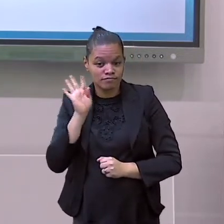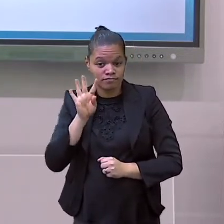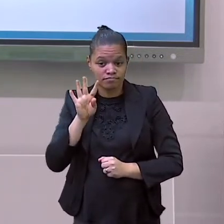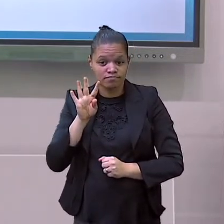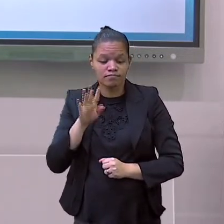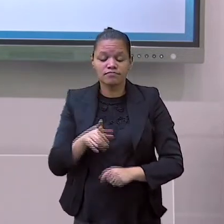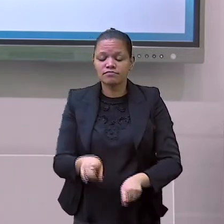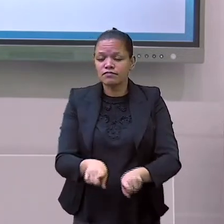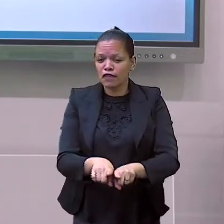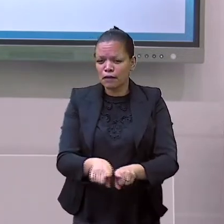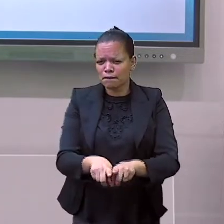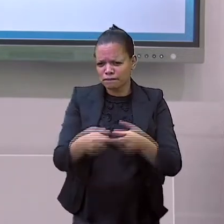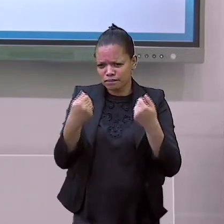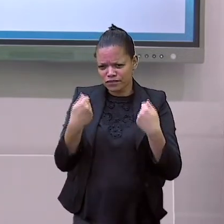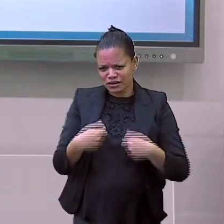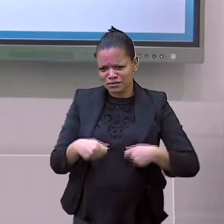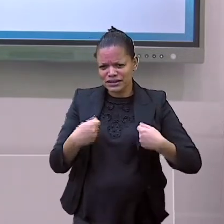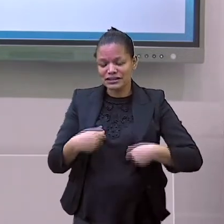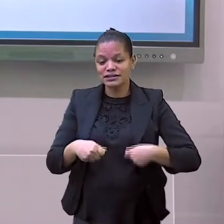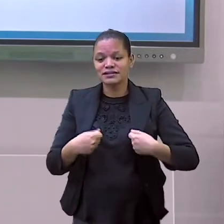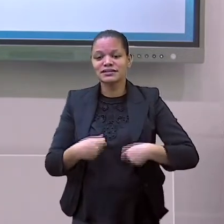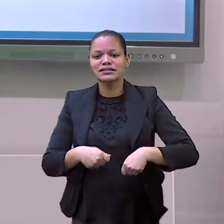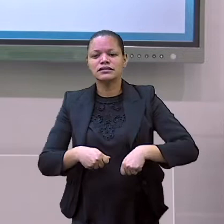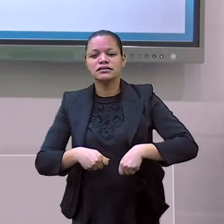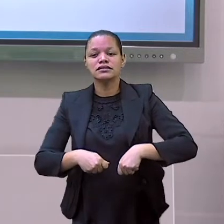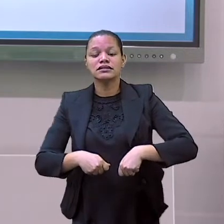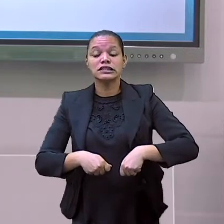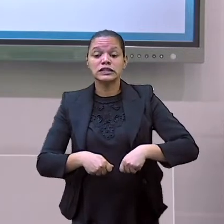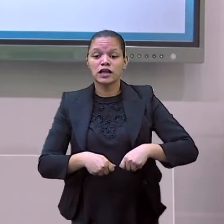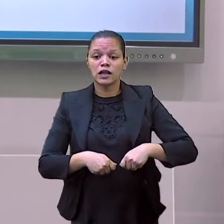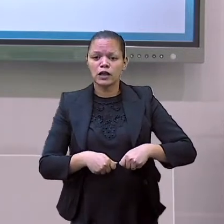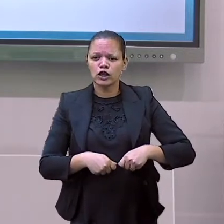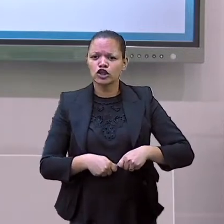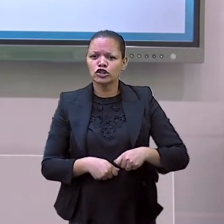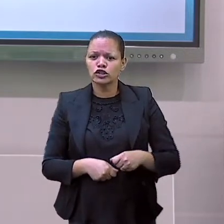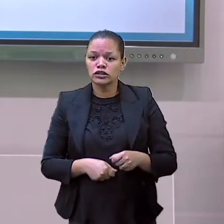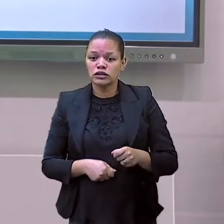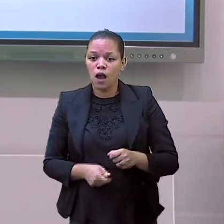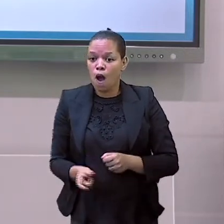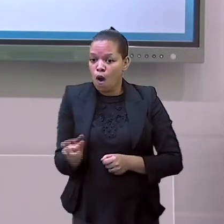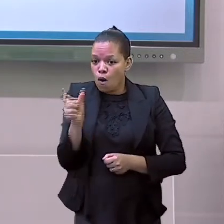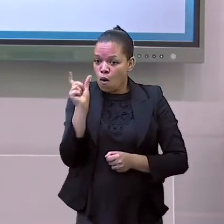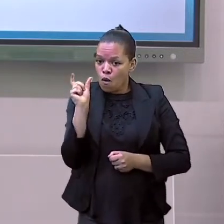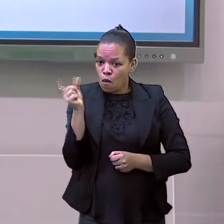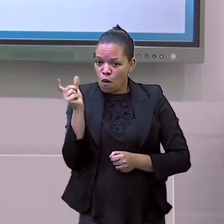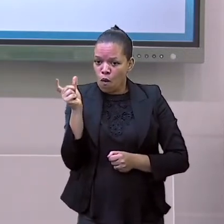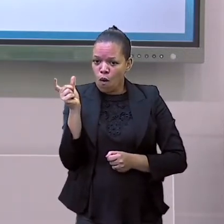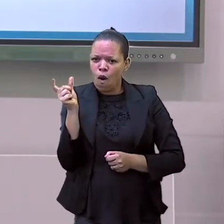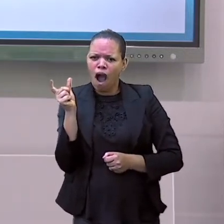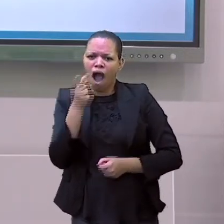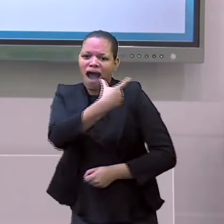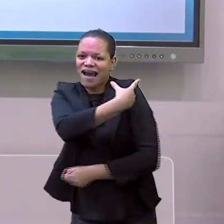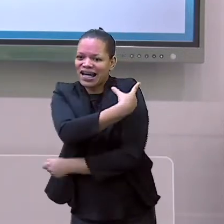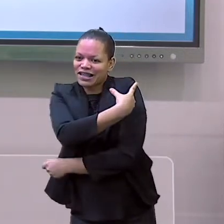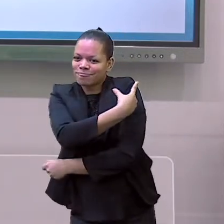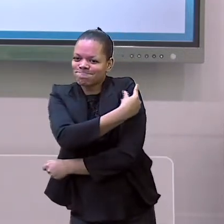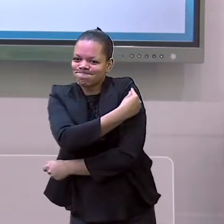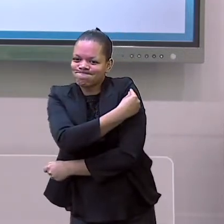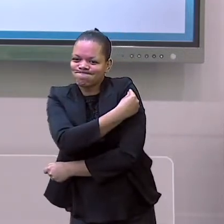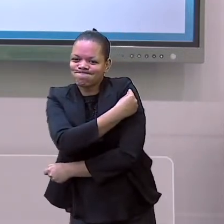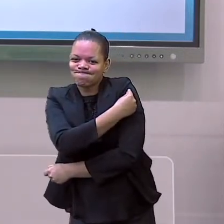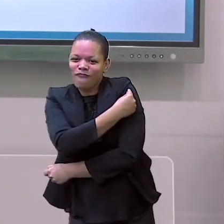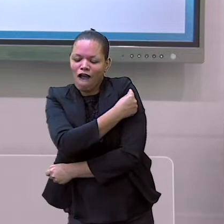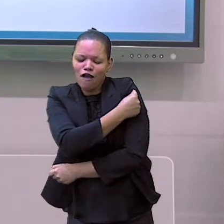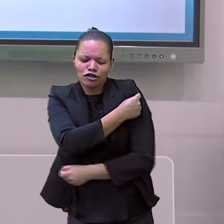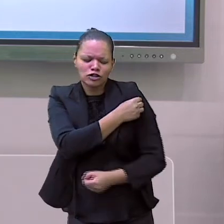vacinas você tem que tomar, você tem que manter o seu cartão de vacina em dia. Procura o posto de